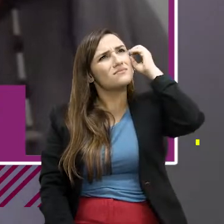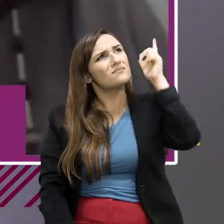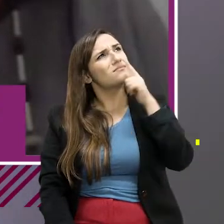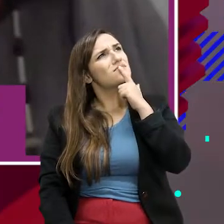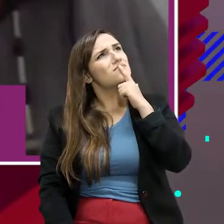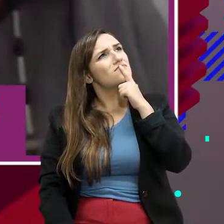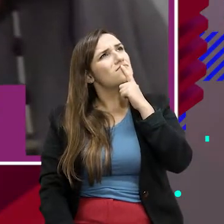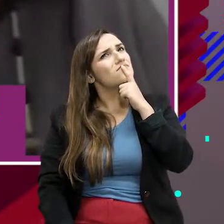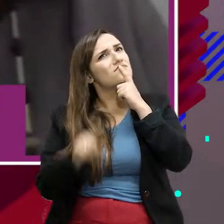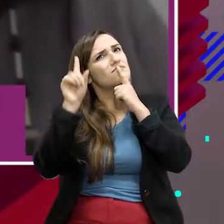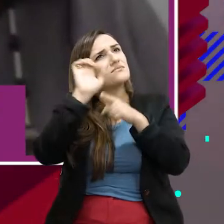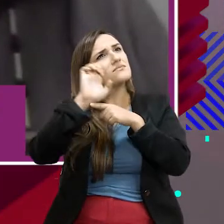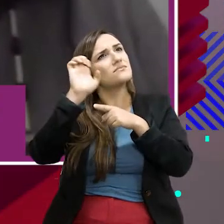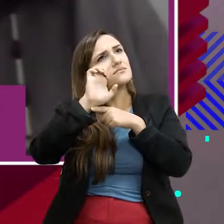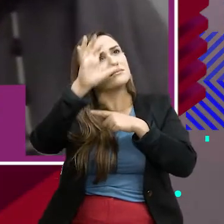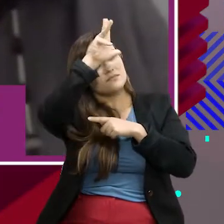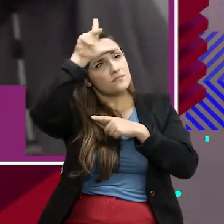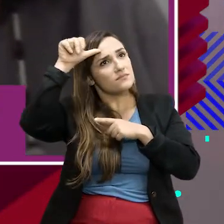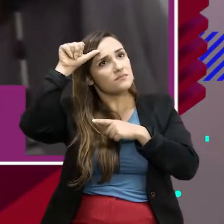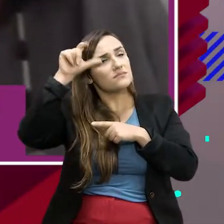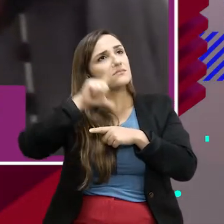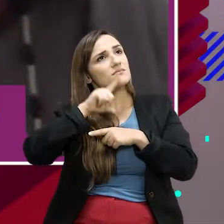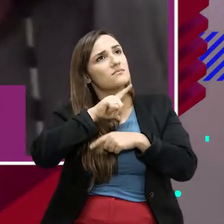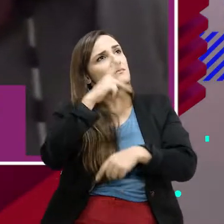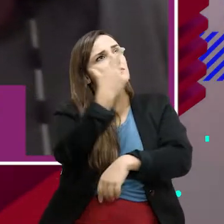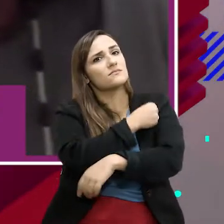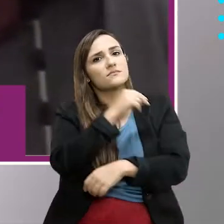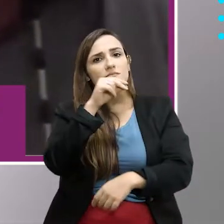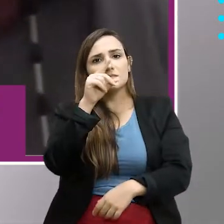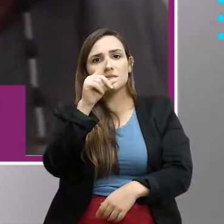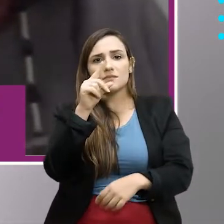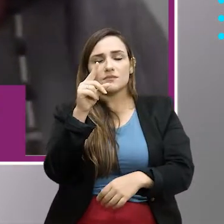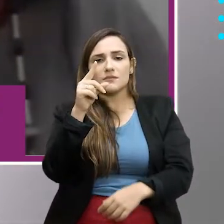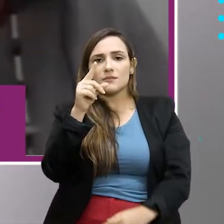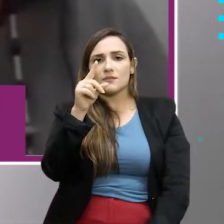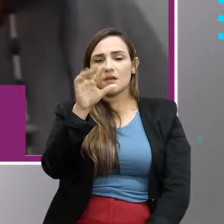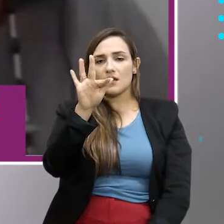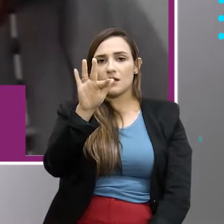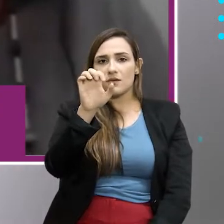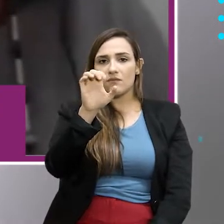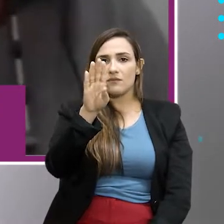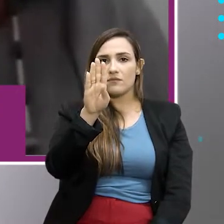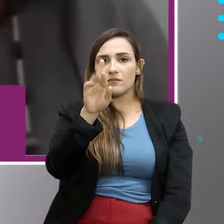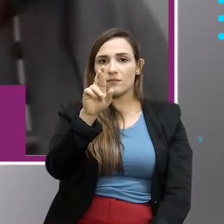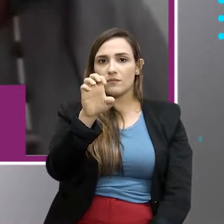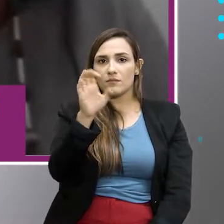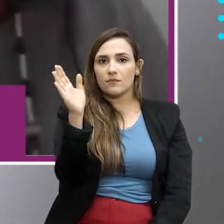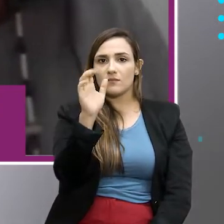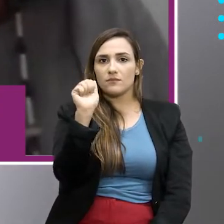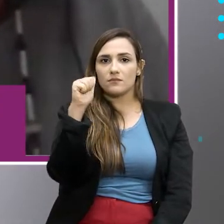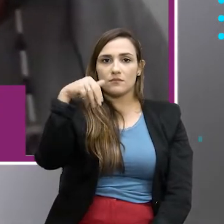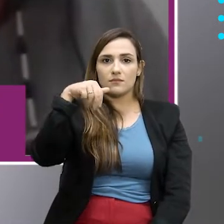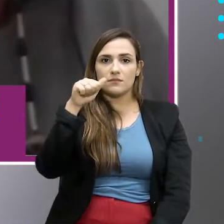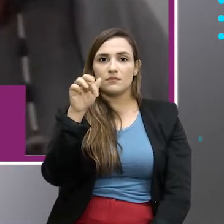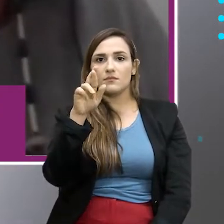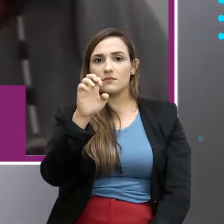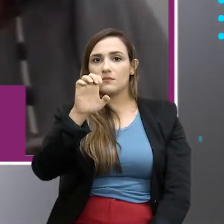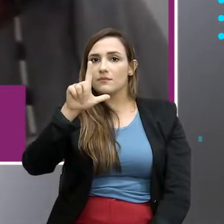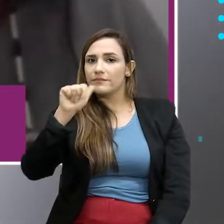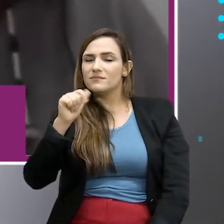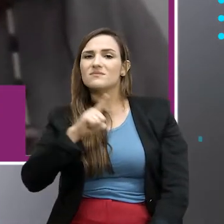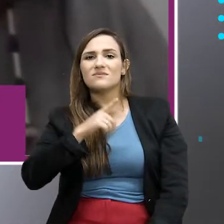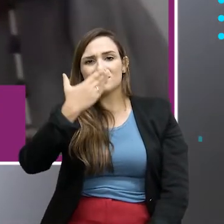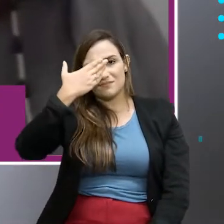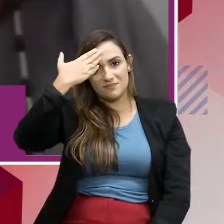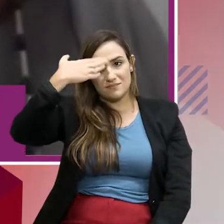exemplo, eu não me lembro se no estado de Mato Grosso vacina contra a febre amarela, mas a vacina da febre amarela, que é um vírus